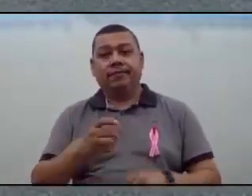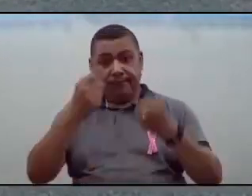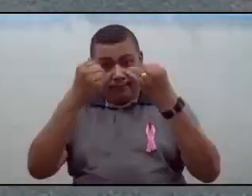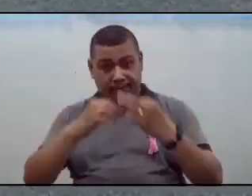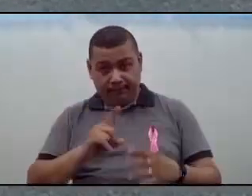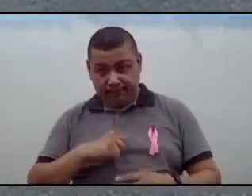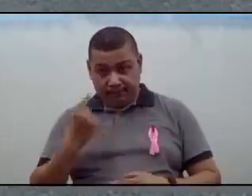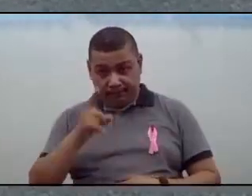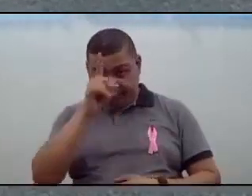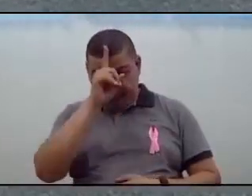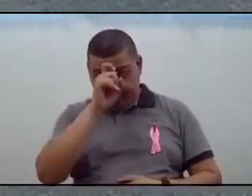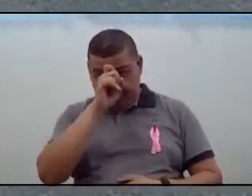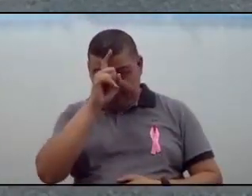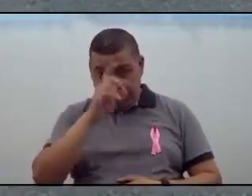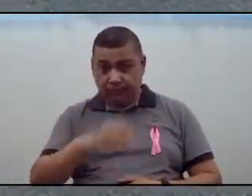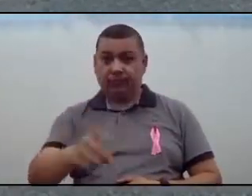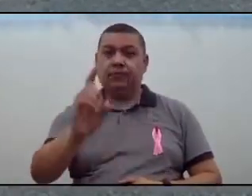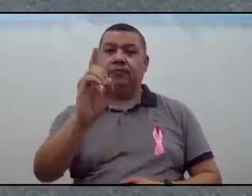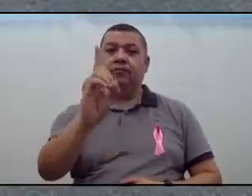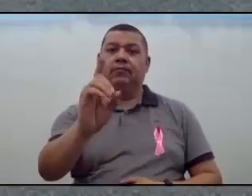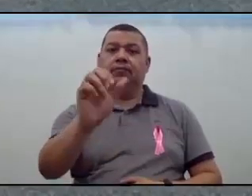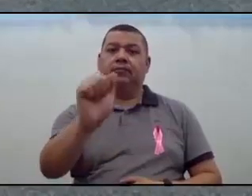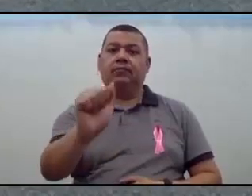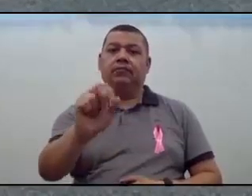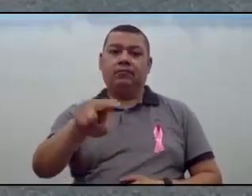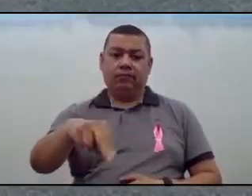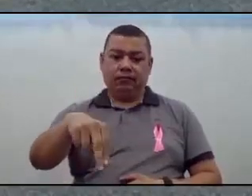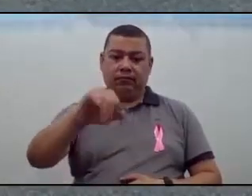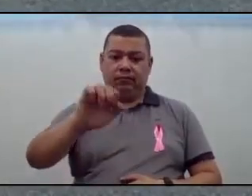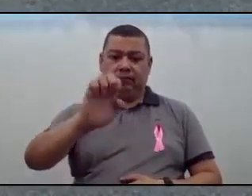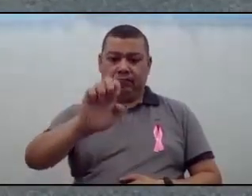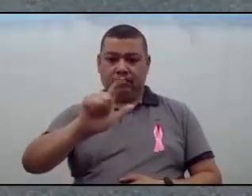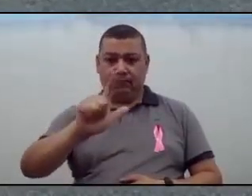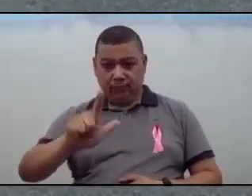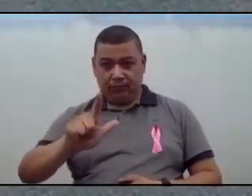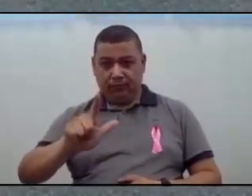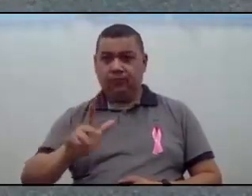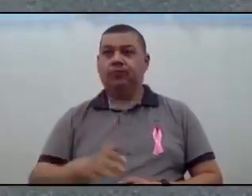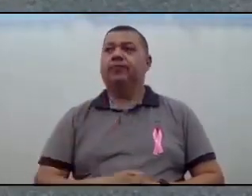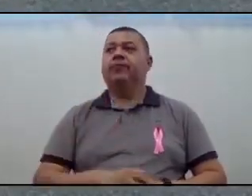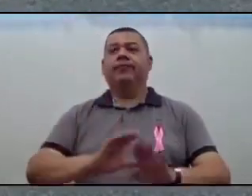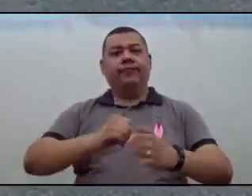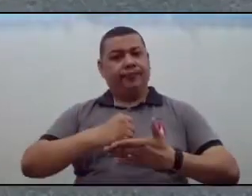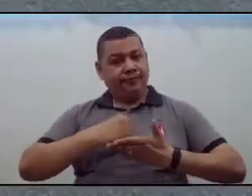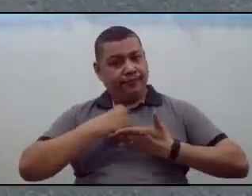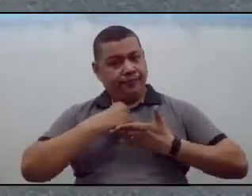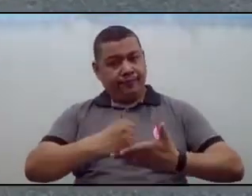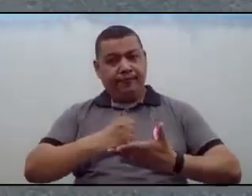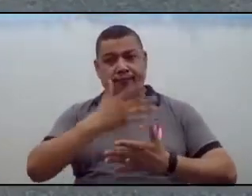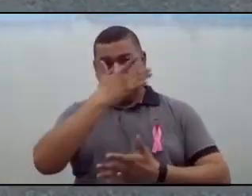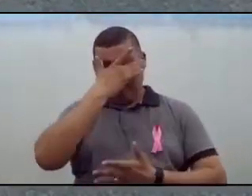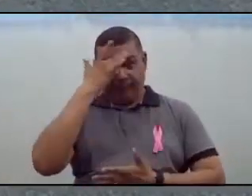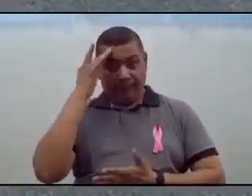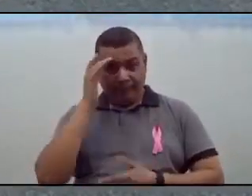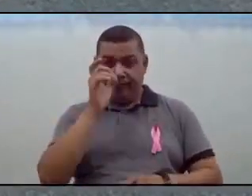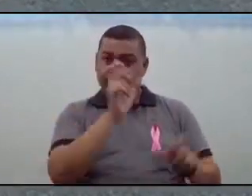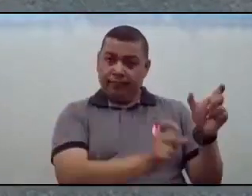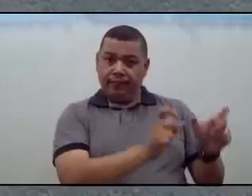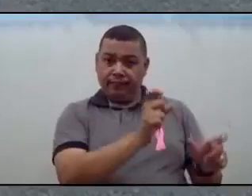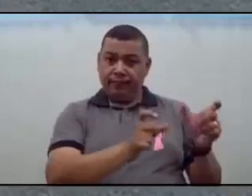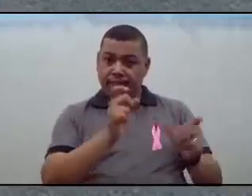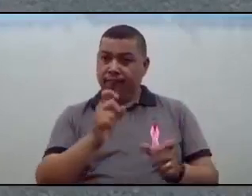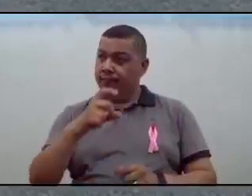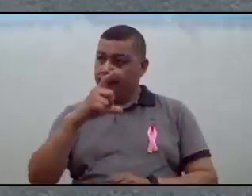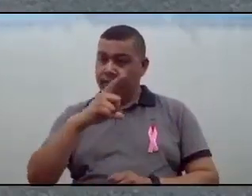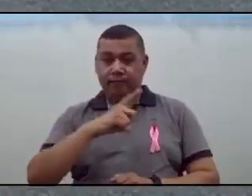São Daniel Comboni, que faz com excelência esse serviço, Lauro, de atendimento às